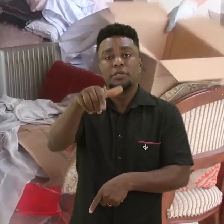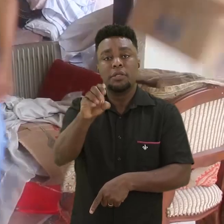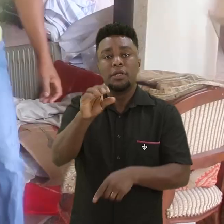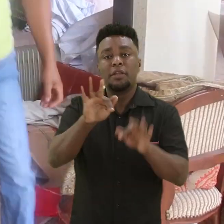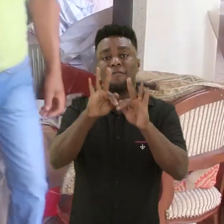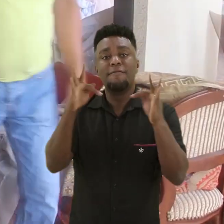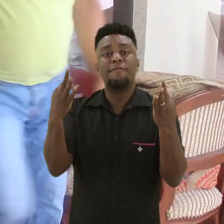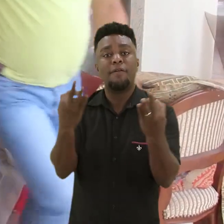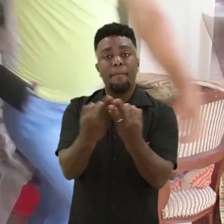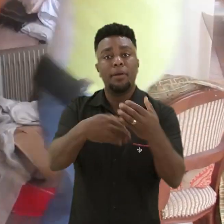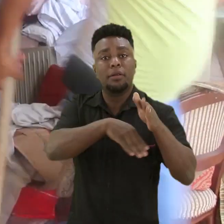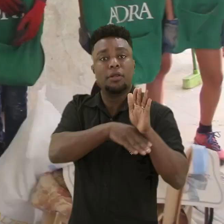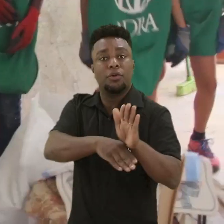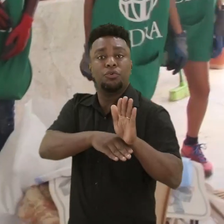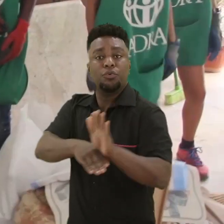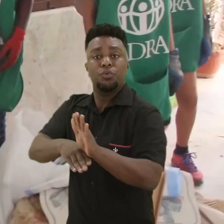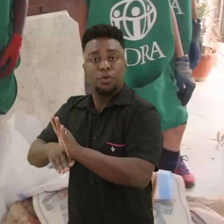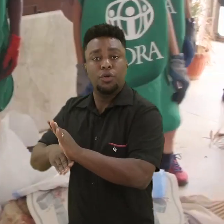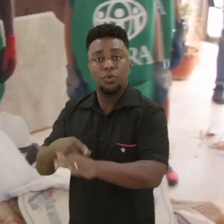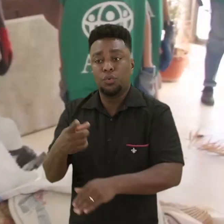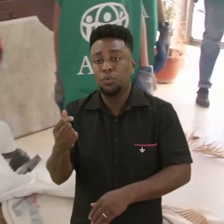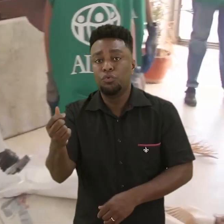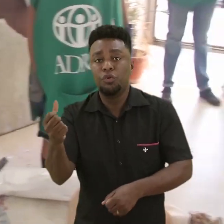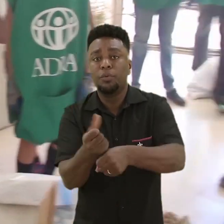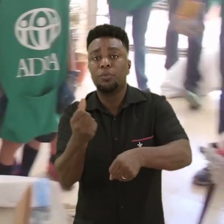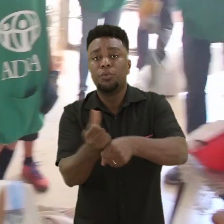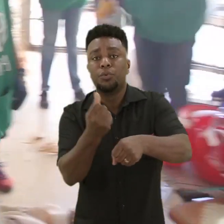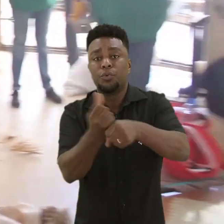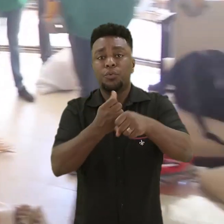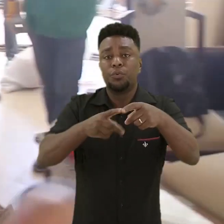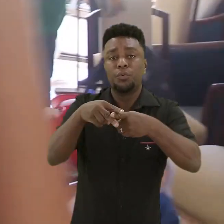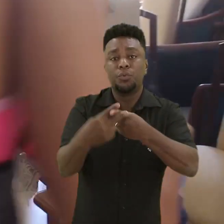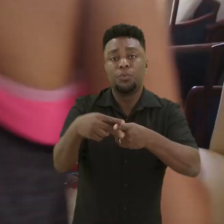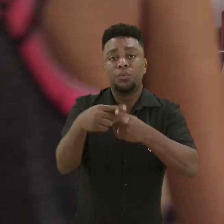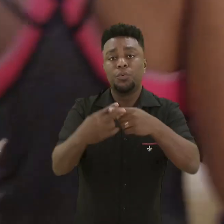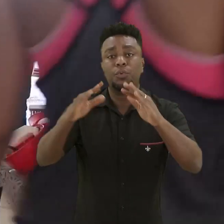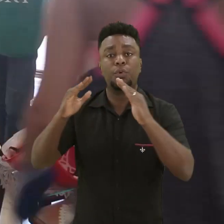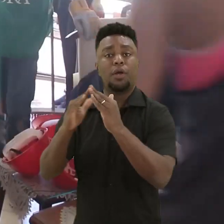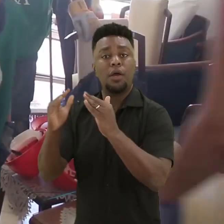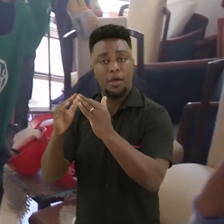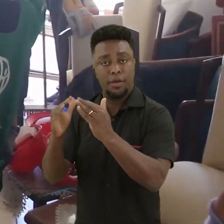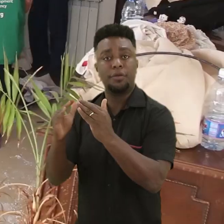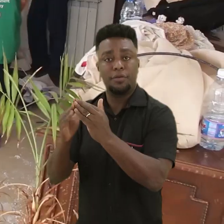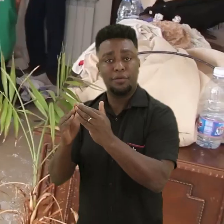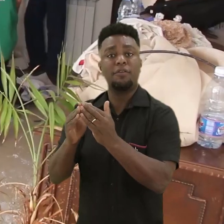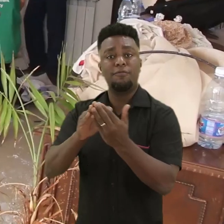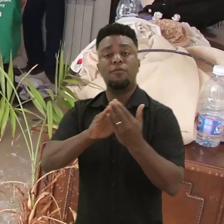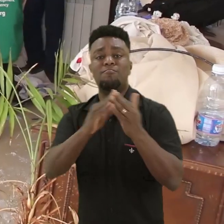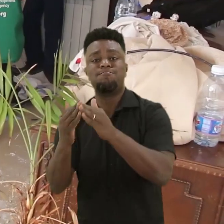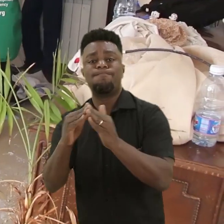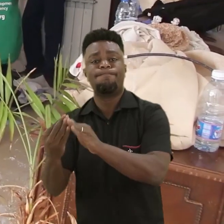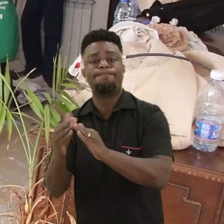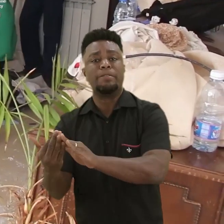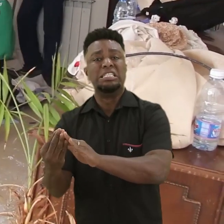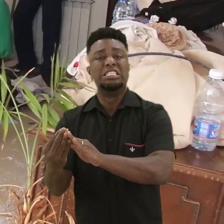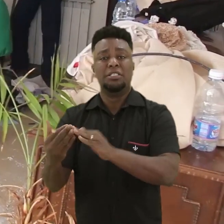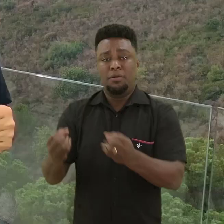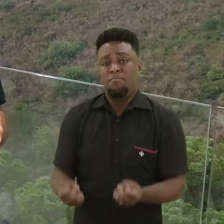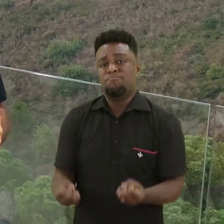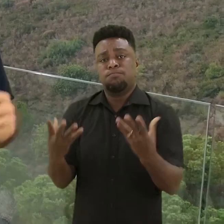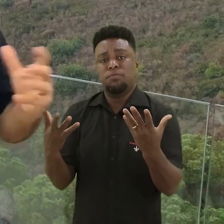470 famílias com uma ajuda financeira para que elas possam fazer pequenos reparos nas suas casas que foram afetadas